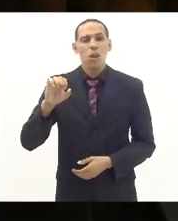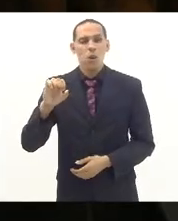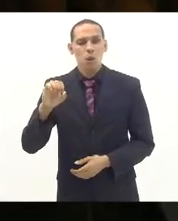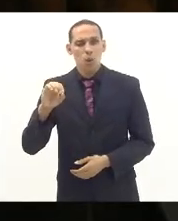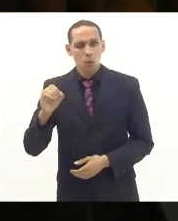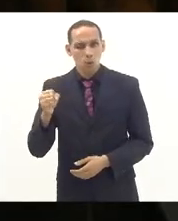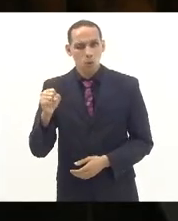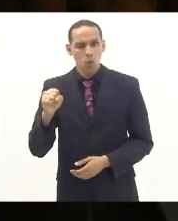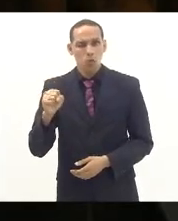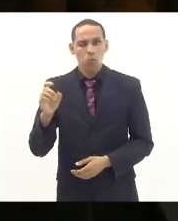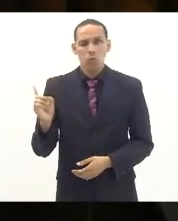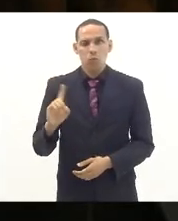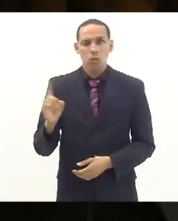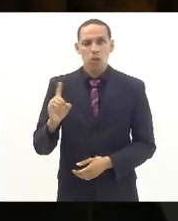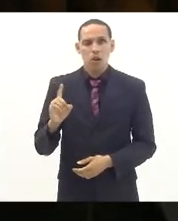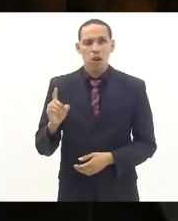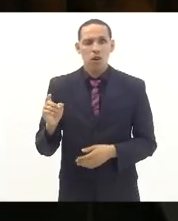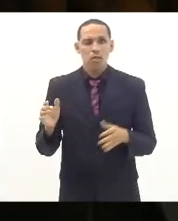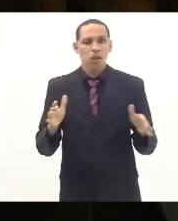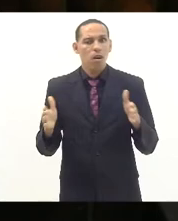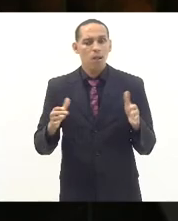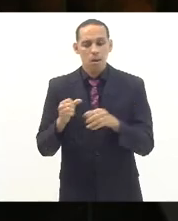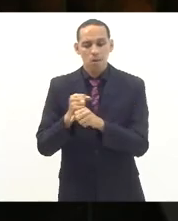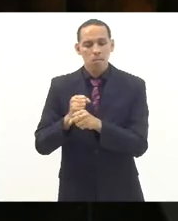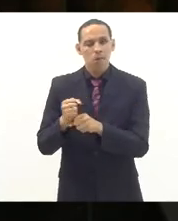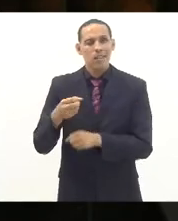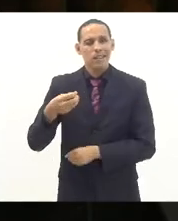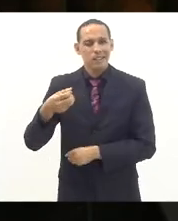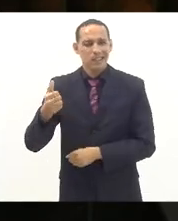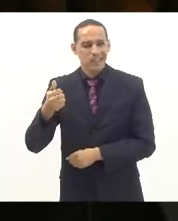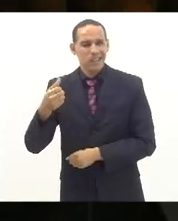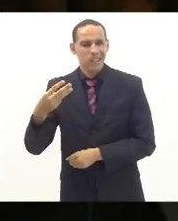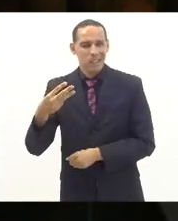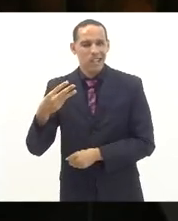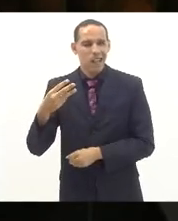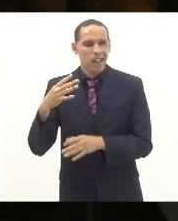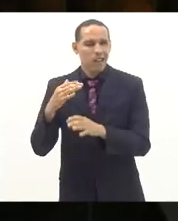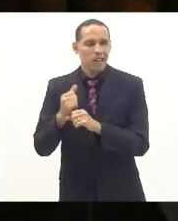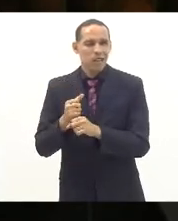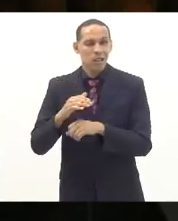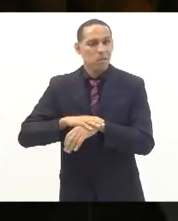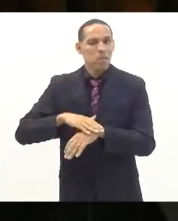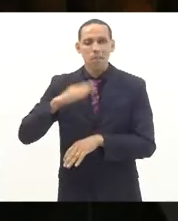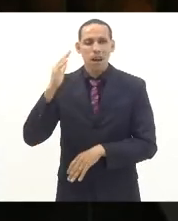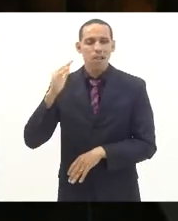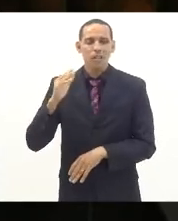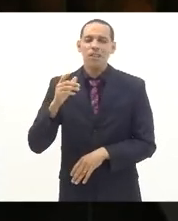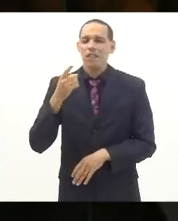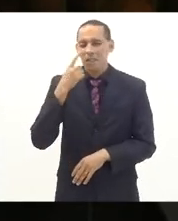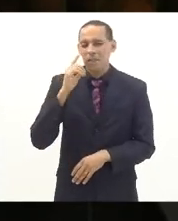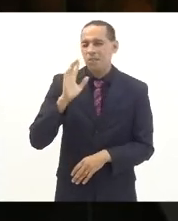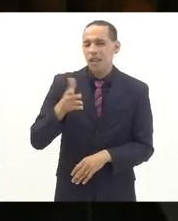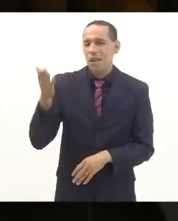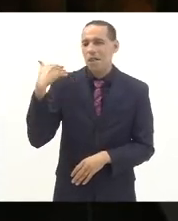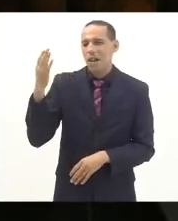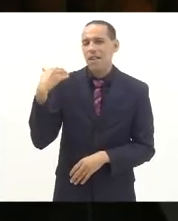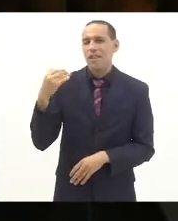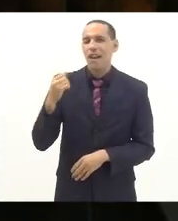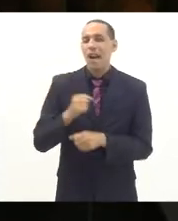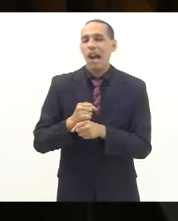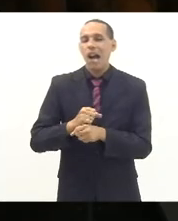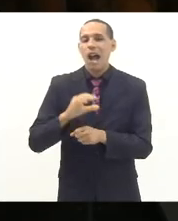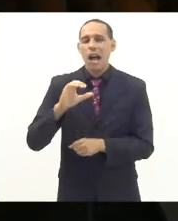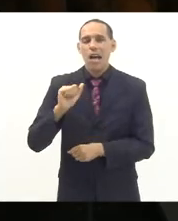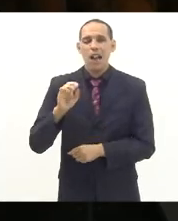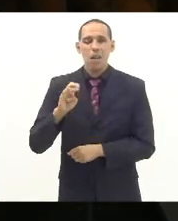que é maior cotação em 13 anos se a gente já viu esse filme A gente já viu essa firma usando os Cabral a gente já vi esse filme não